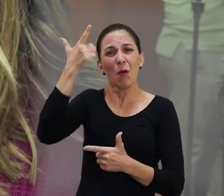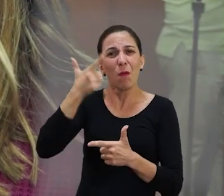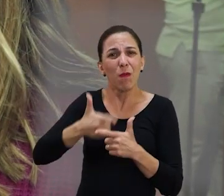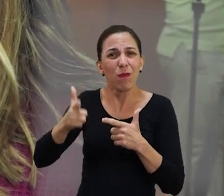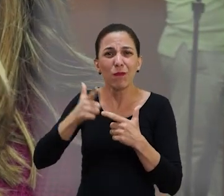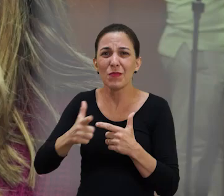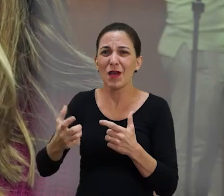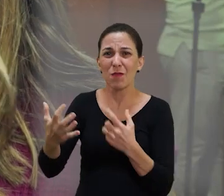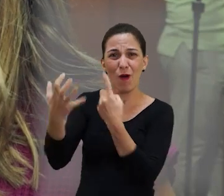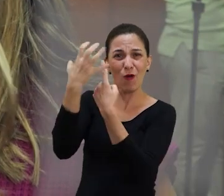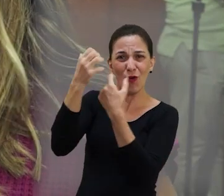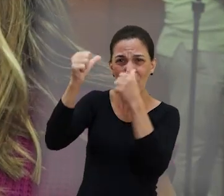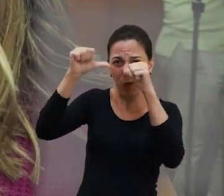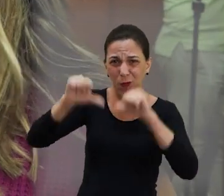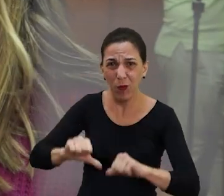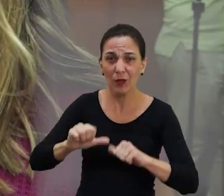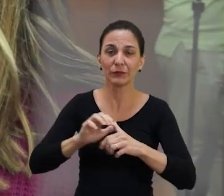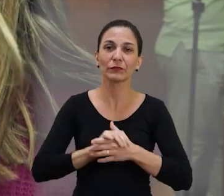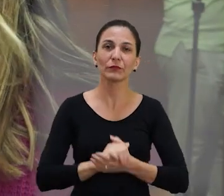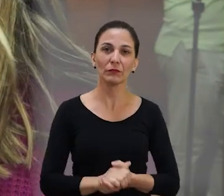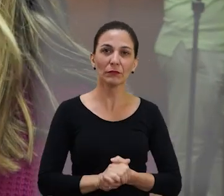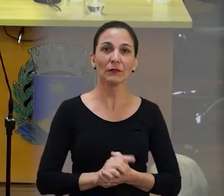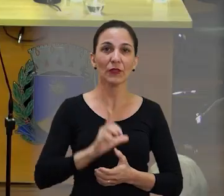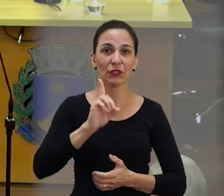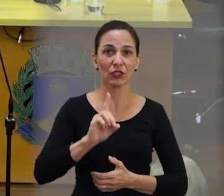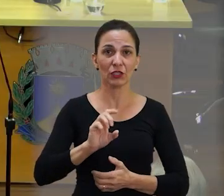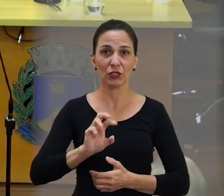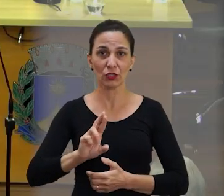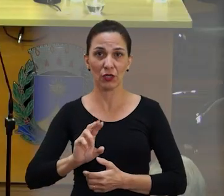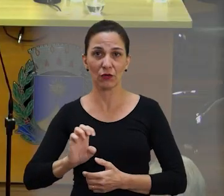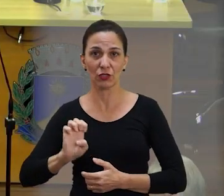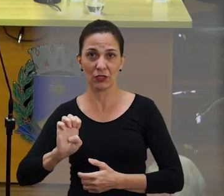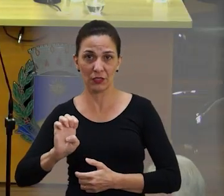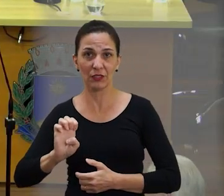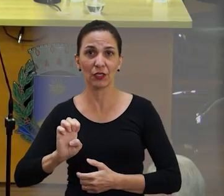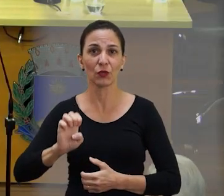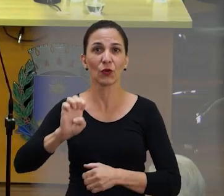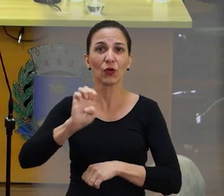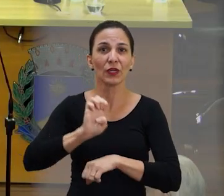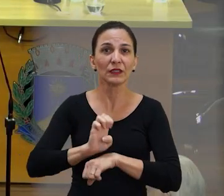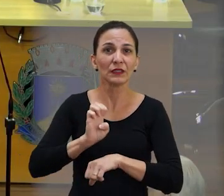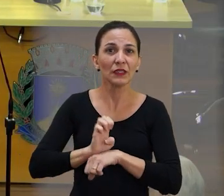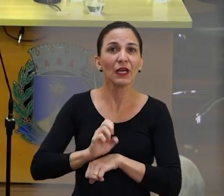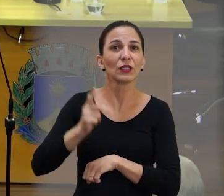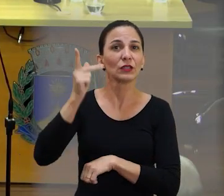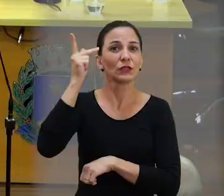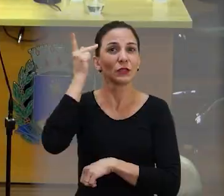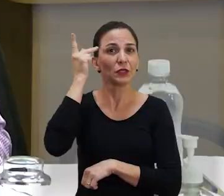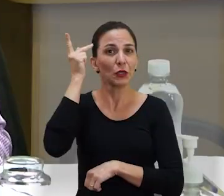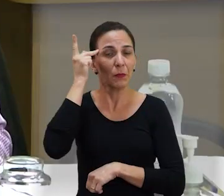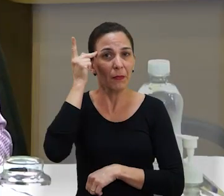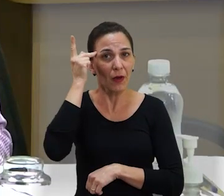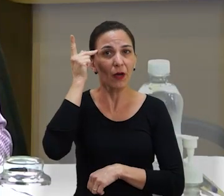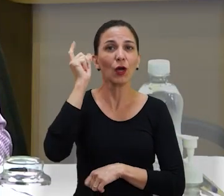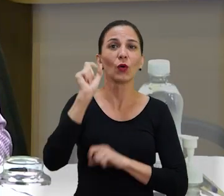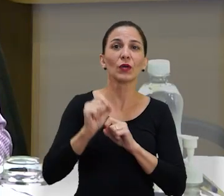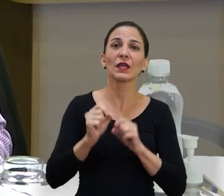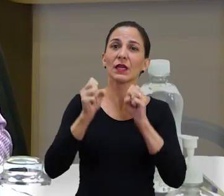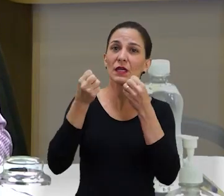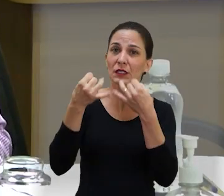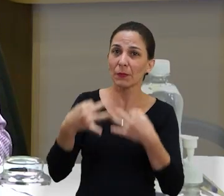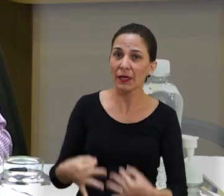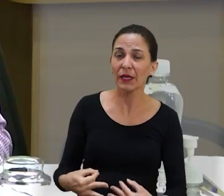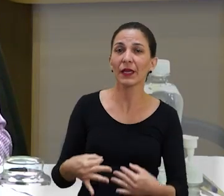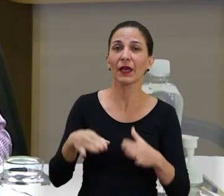na cabeça dessa crianças foi terrível o dirigente Regional de ensino órgão da Secretaria Estadual de Educação